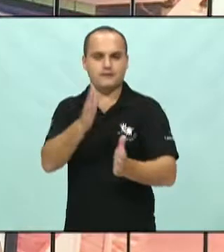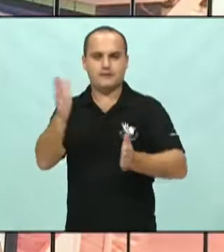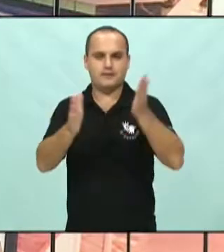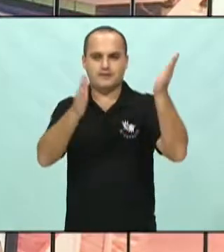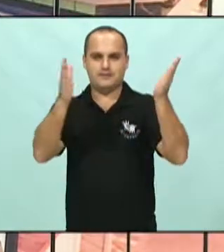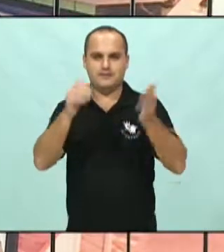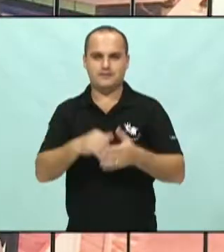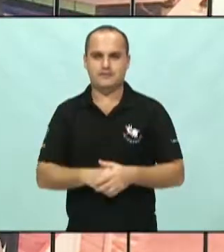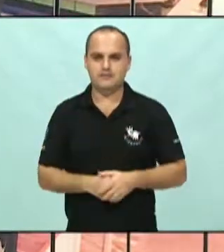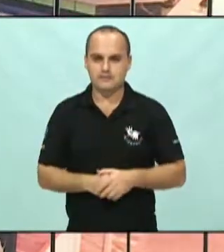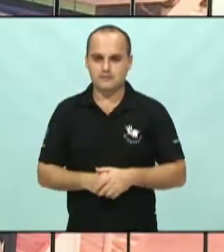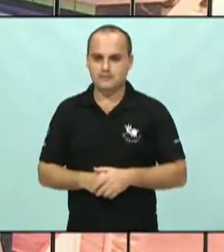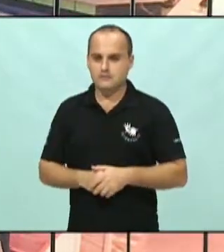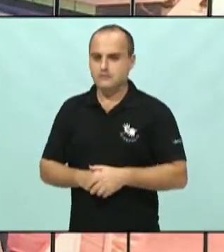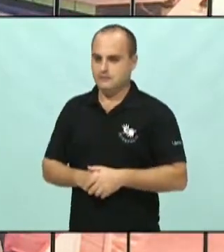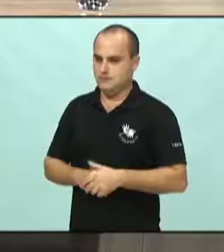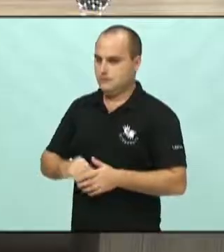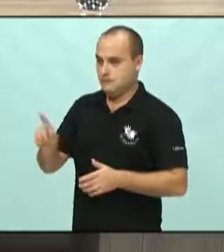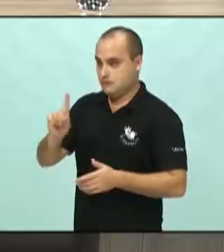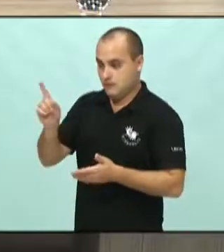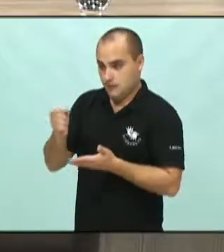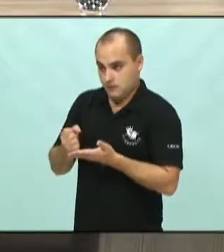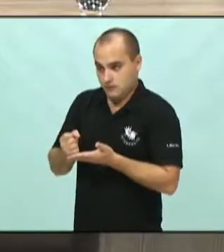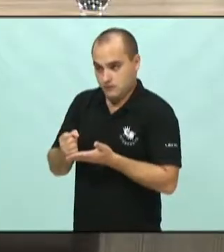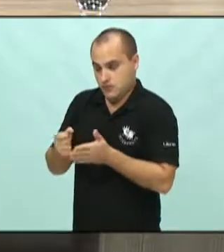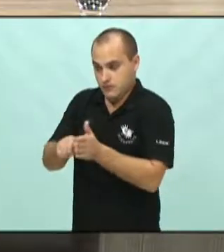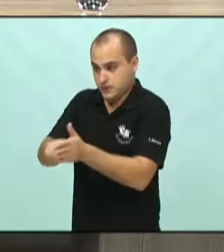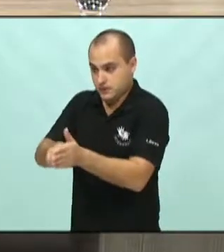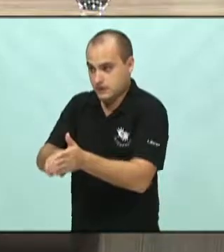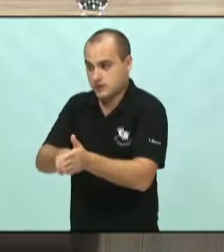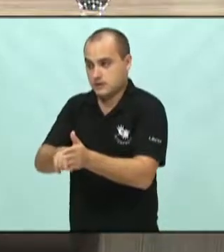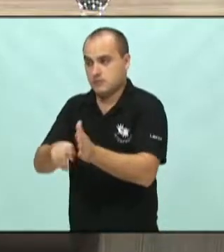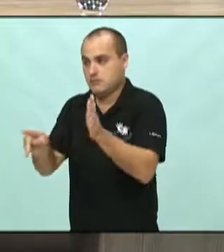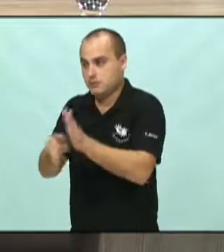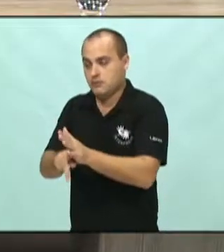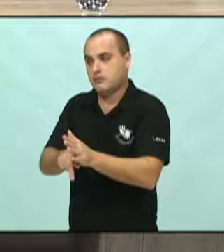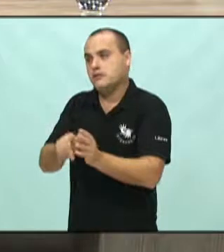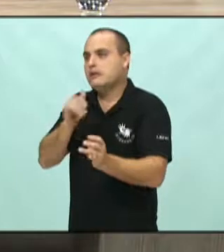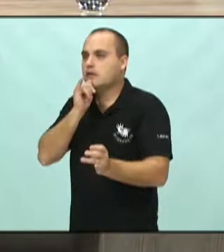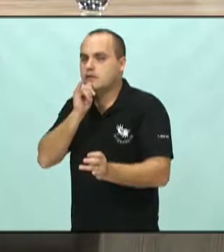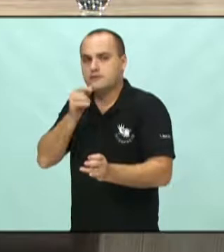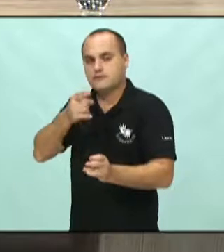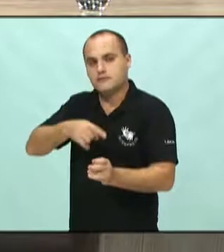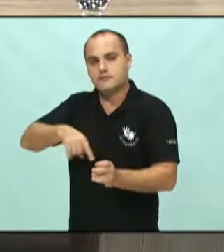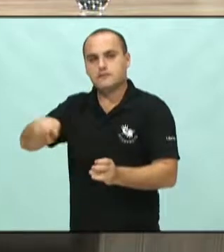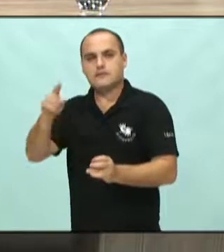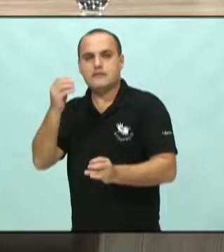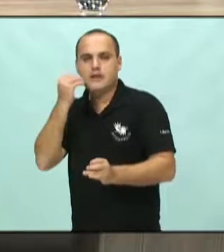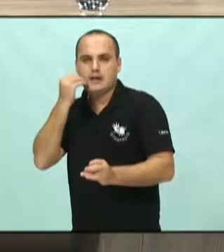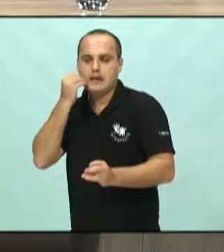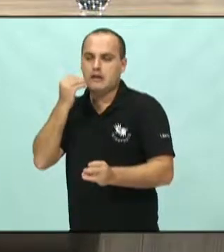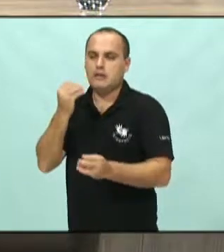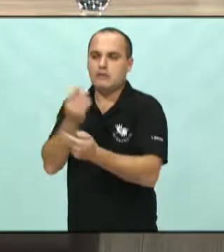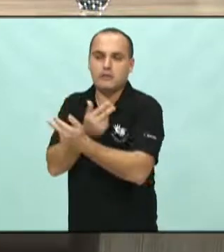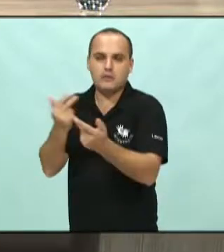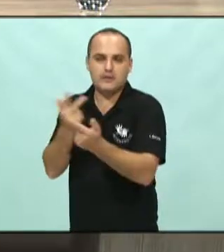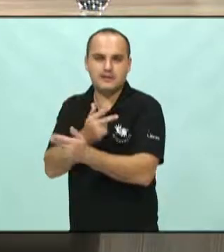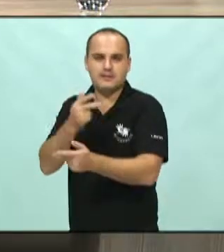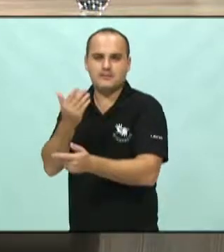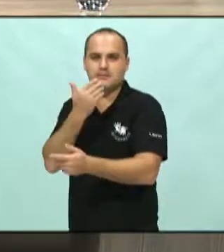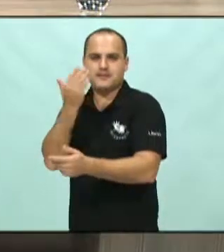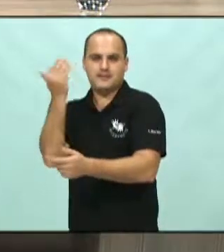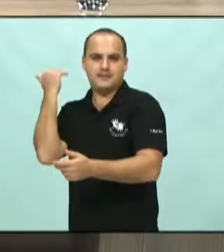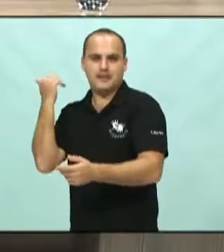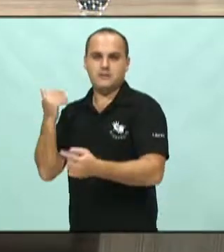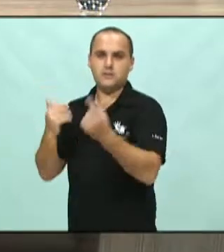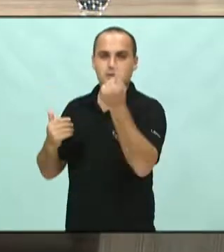é uma pesquisa que se faz em uma tarde. Tem que ficar, mesmo quando você vai buscar, às vezes, coisas do passado, você vai demorar 1